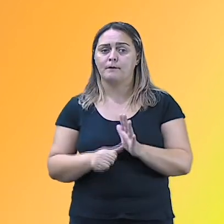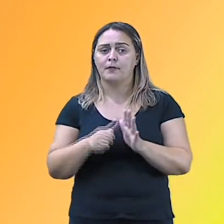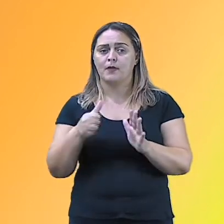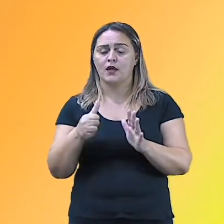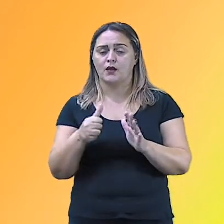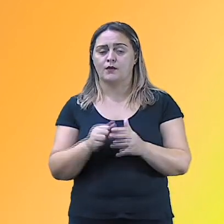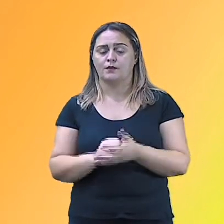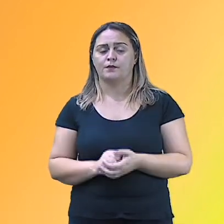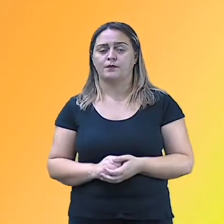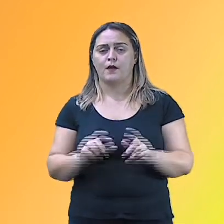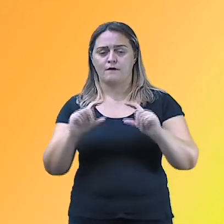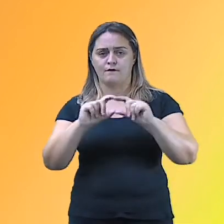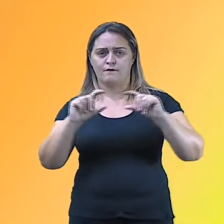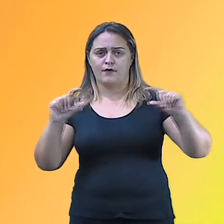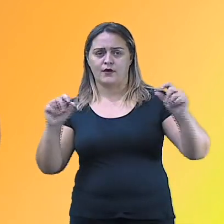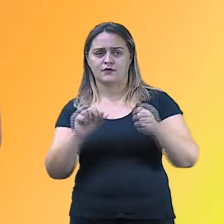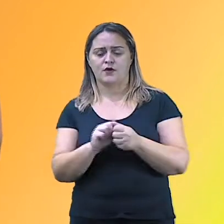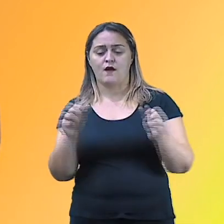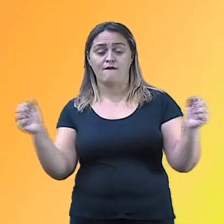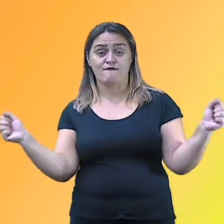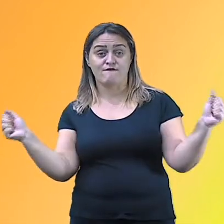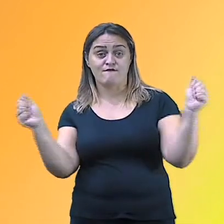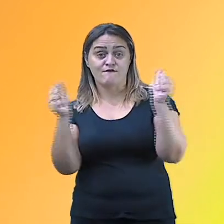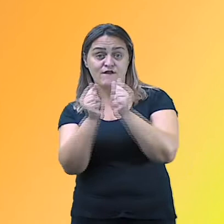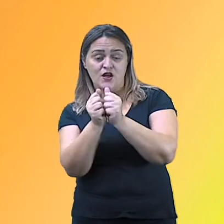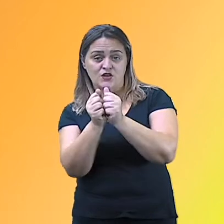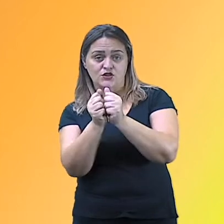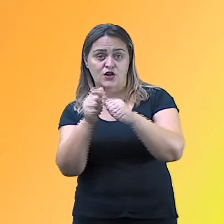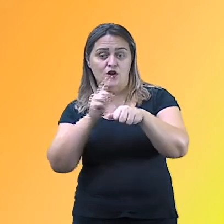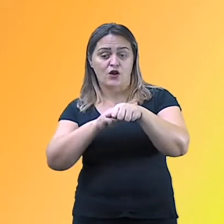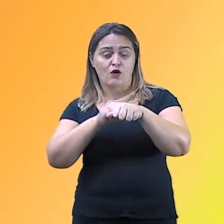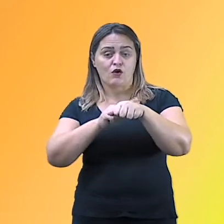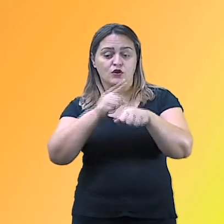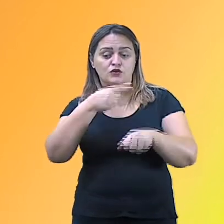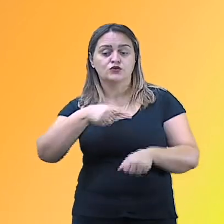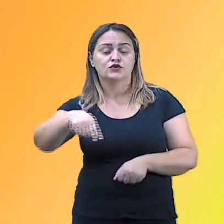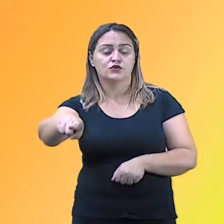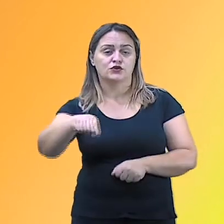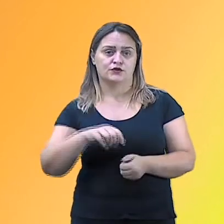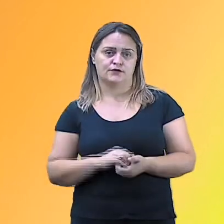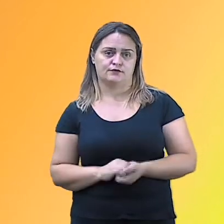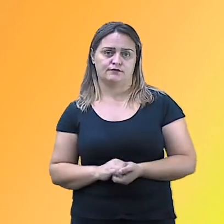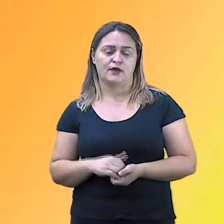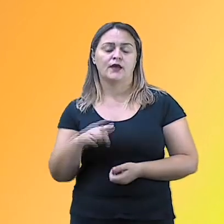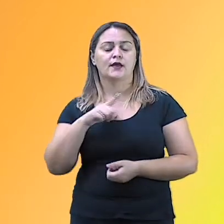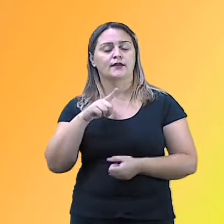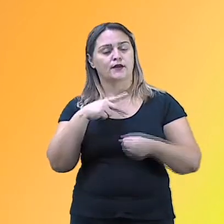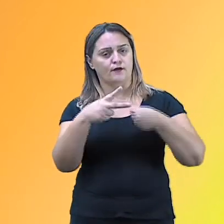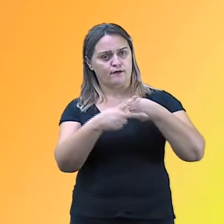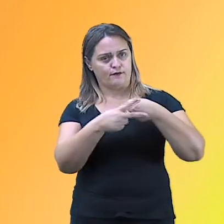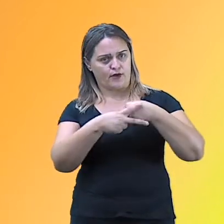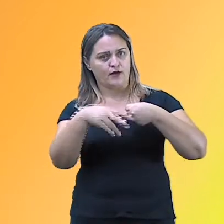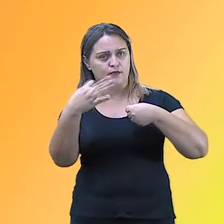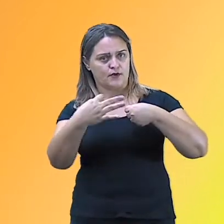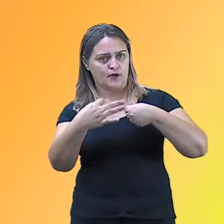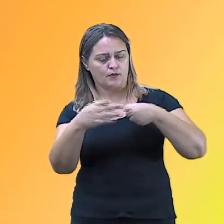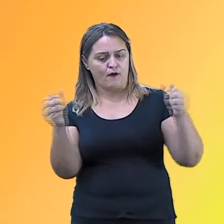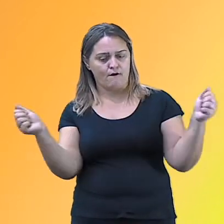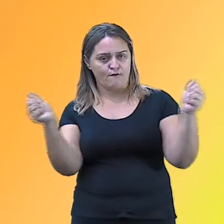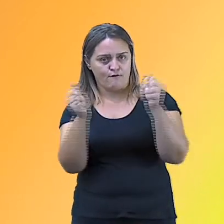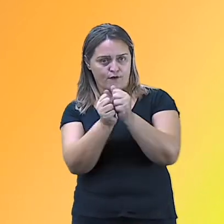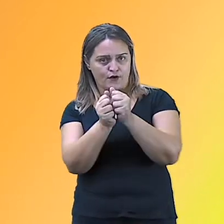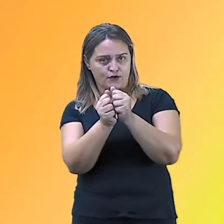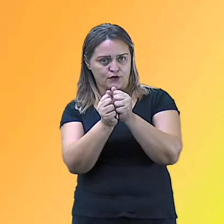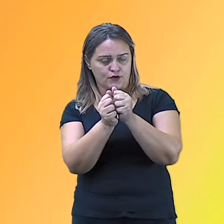as janelas quando sair. Ótimo. Eu tenho o meu verbo, que é o feche, não é